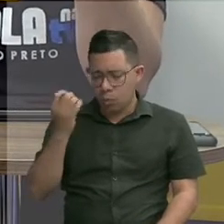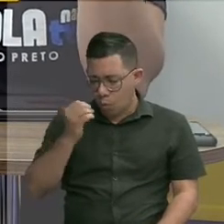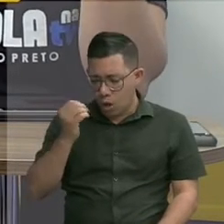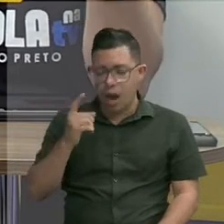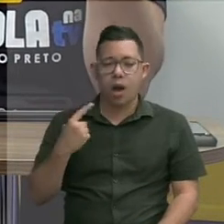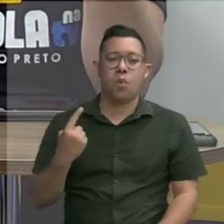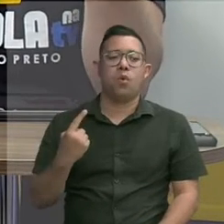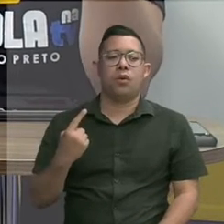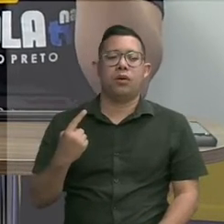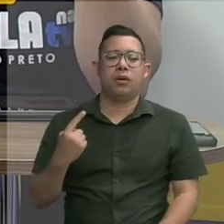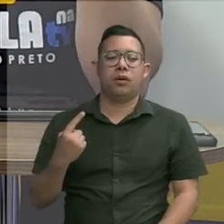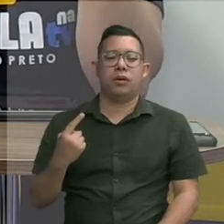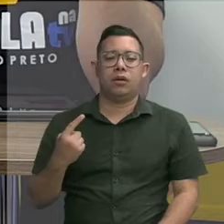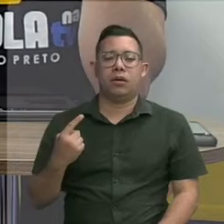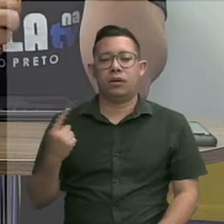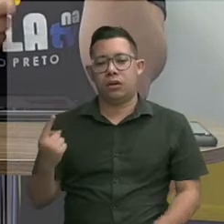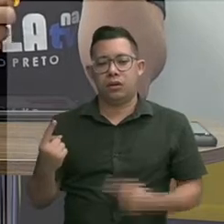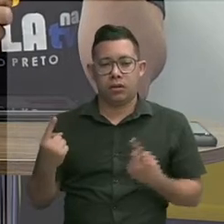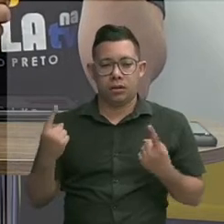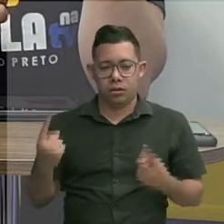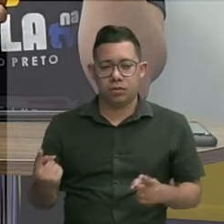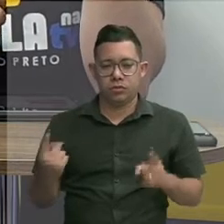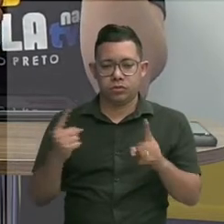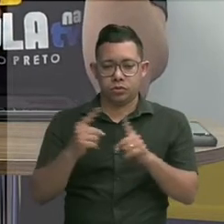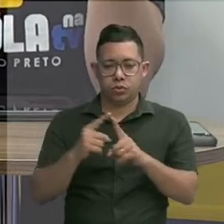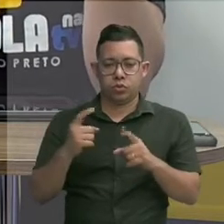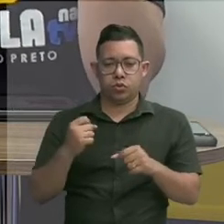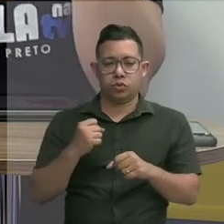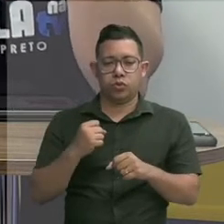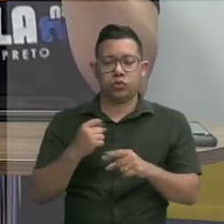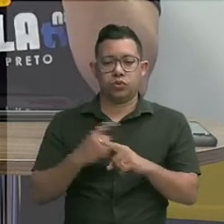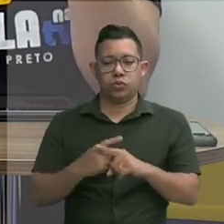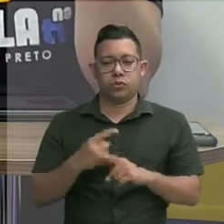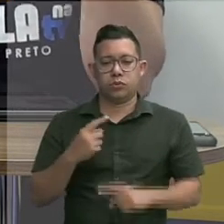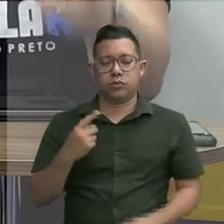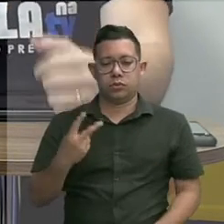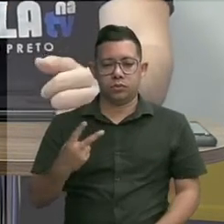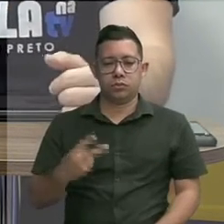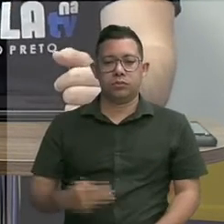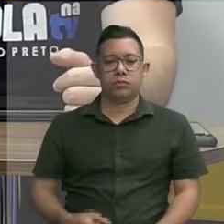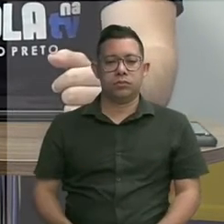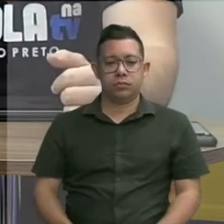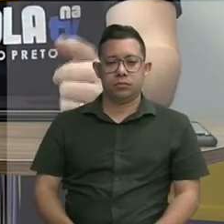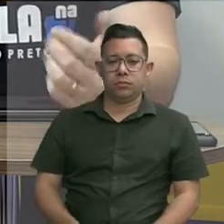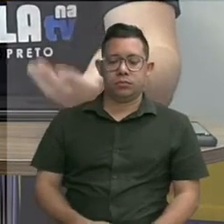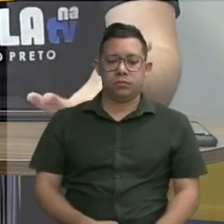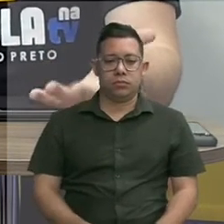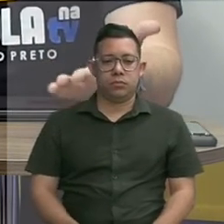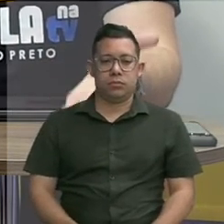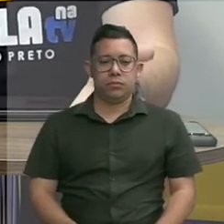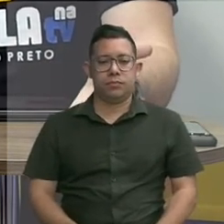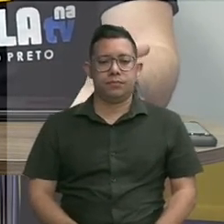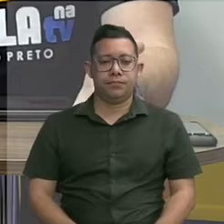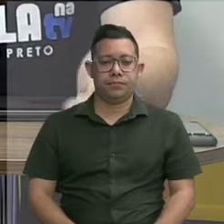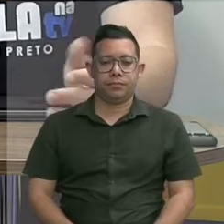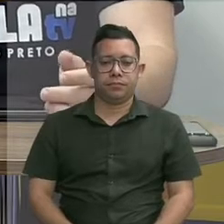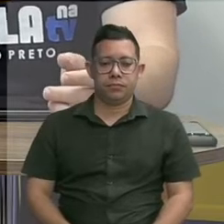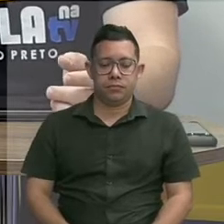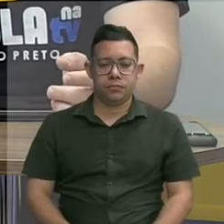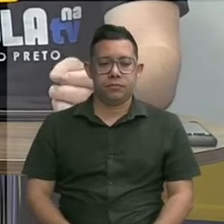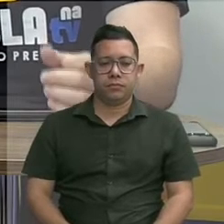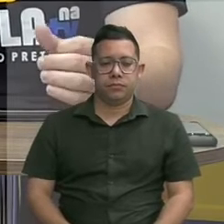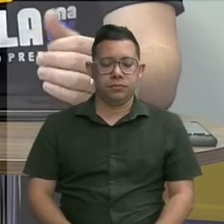11 mais 12 tá bom Por isso que x existir é x elevado a 2 menos x ao quadrado